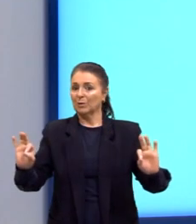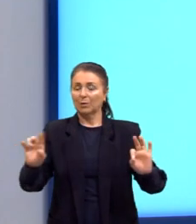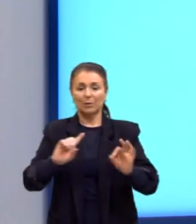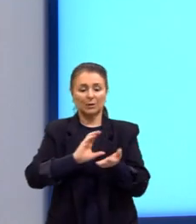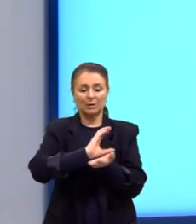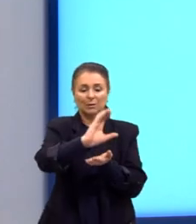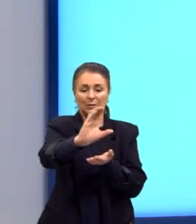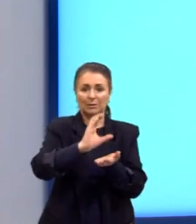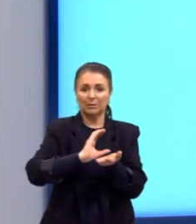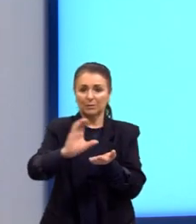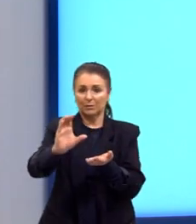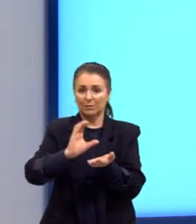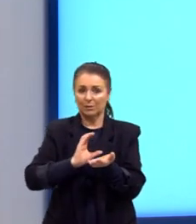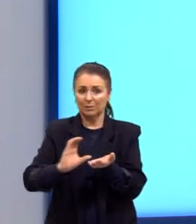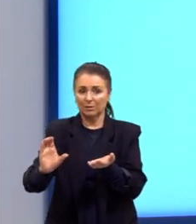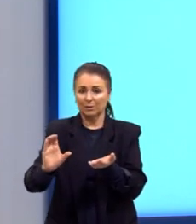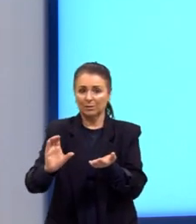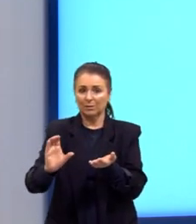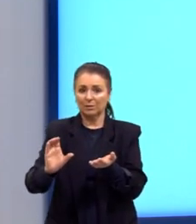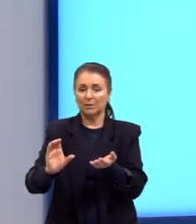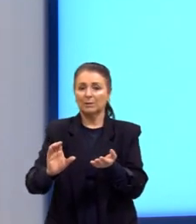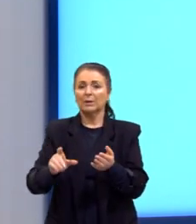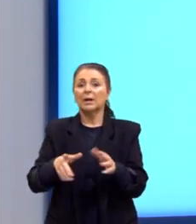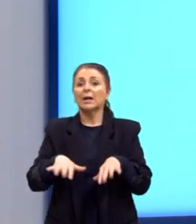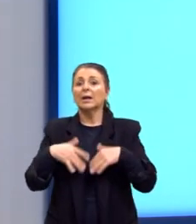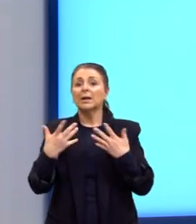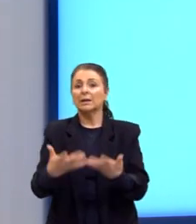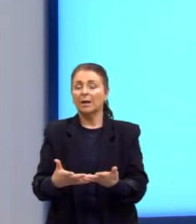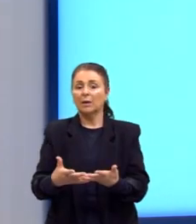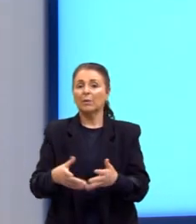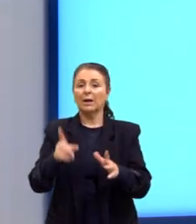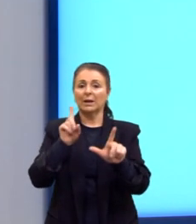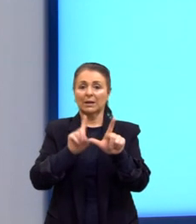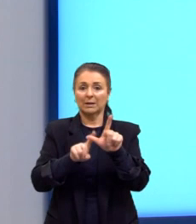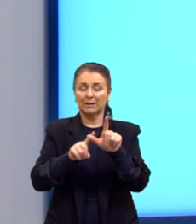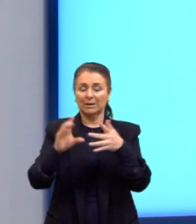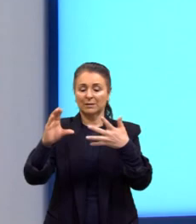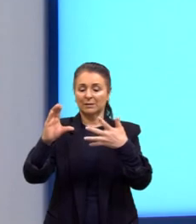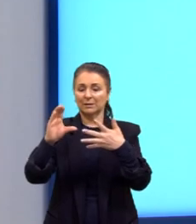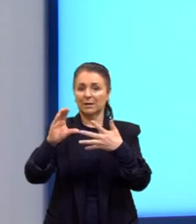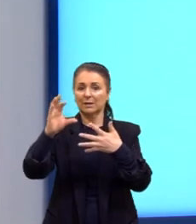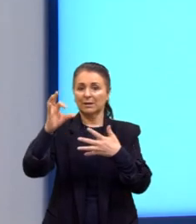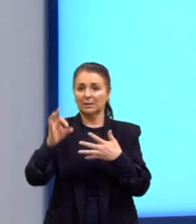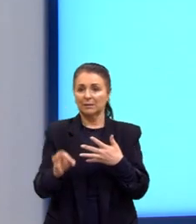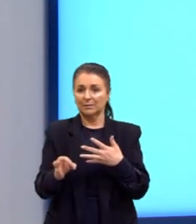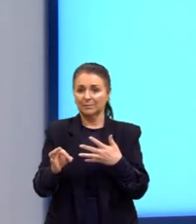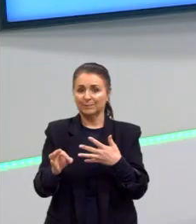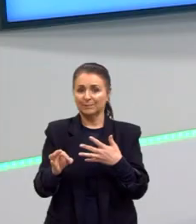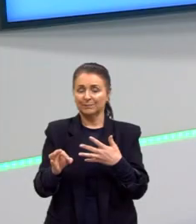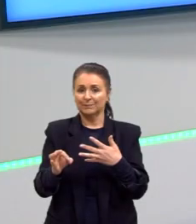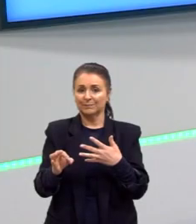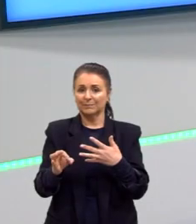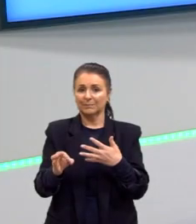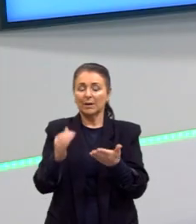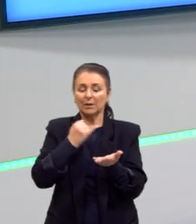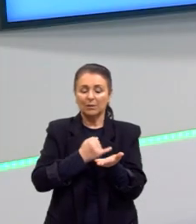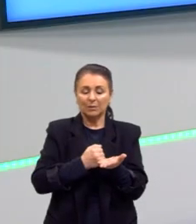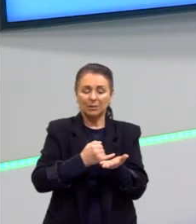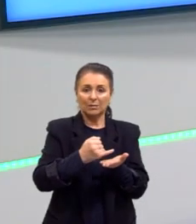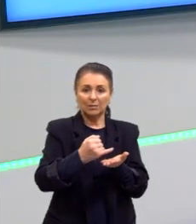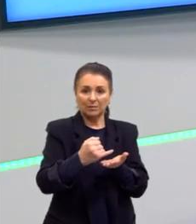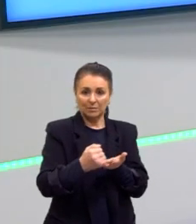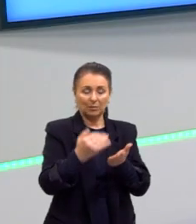eliminações né que a alternativa correta é a alternativa c bom isso é uma introdução